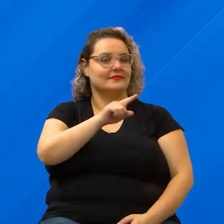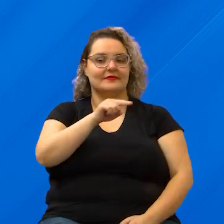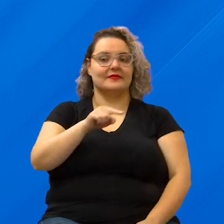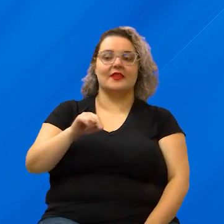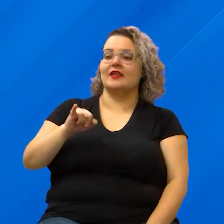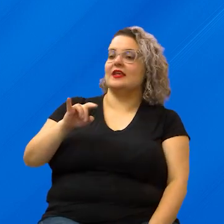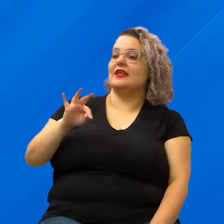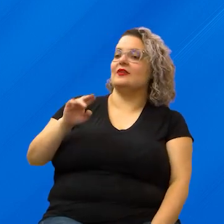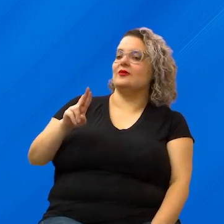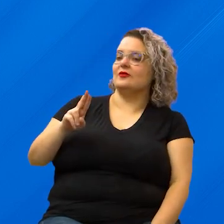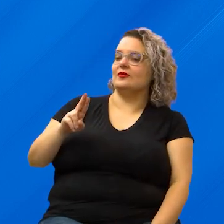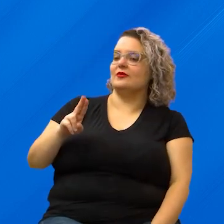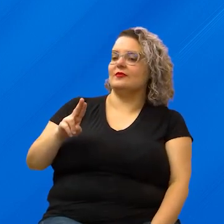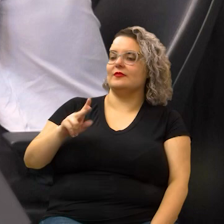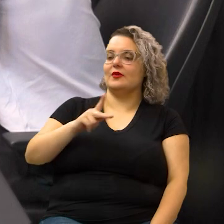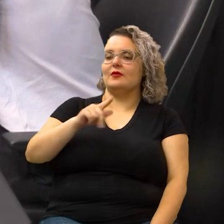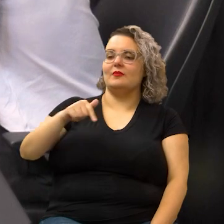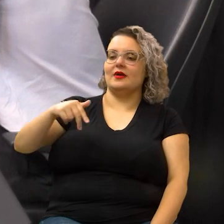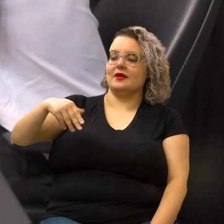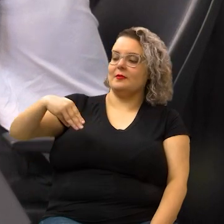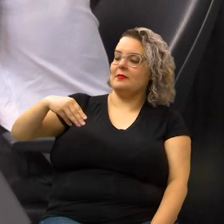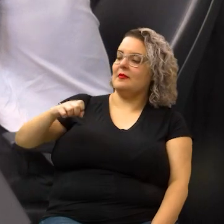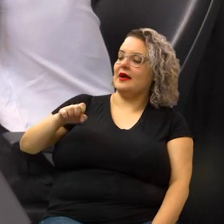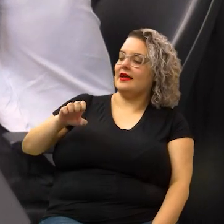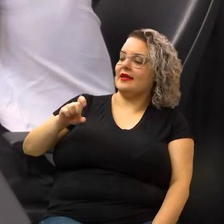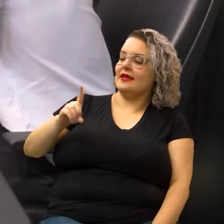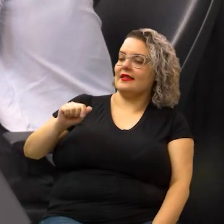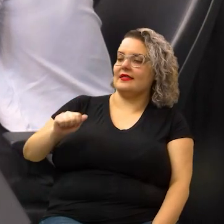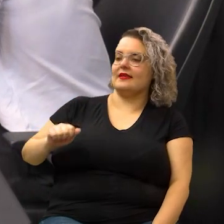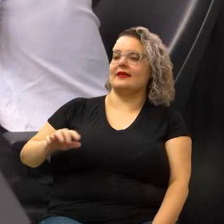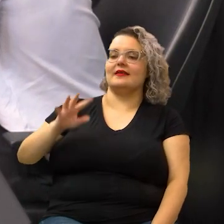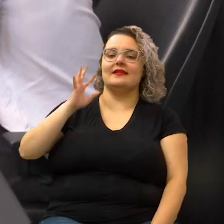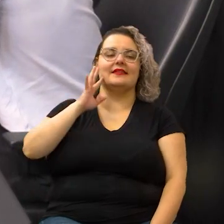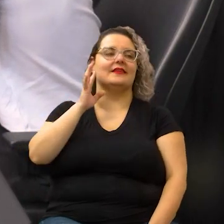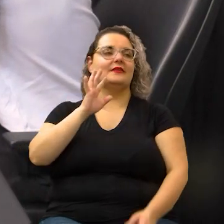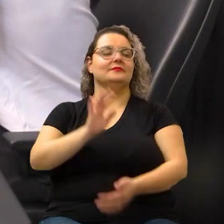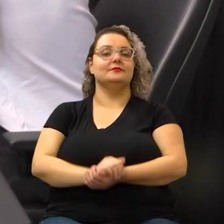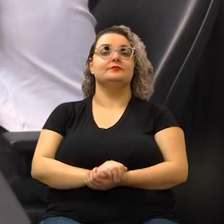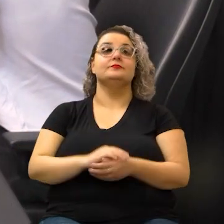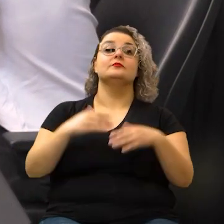Esse aí é lá no Campo Grande ainda em Itu. Em Itu. No Parque Maeda. Legal.